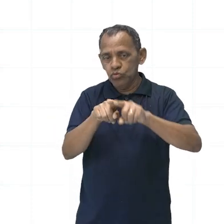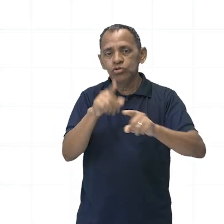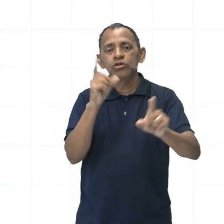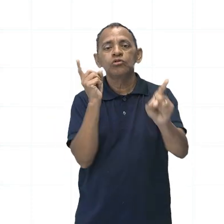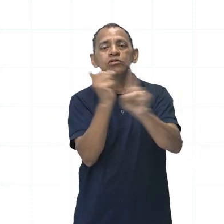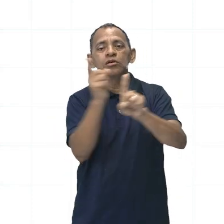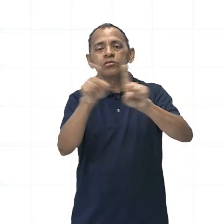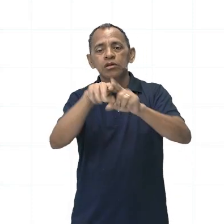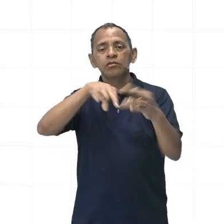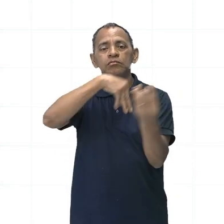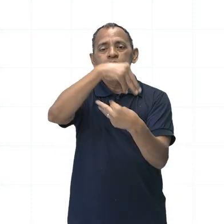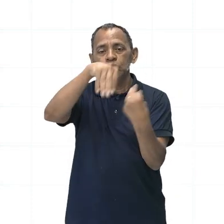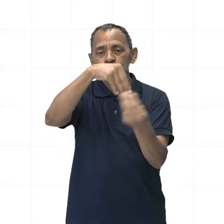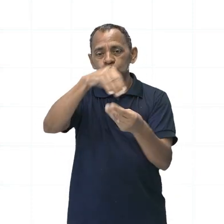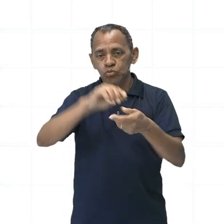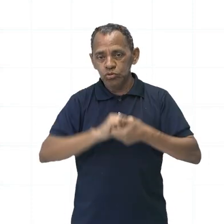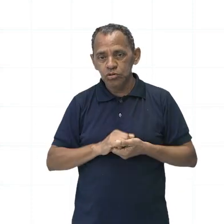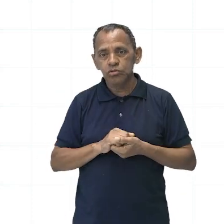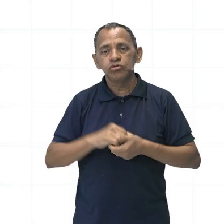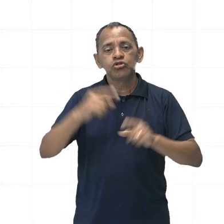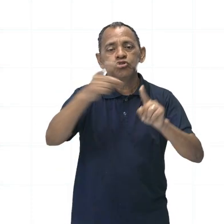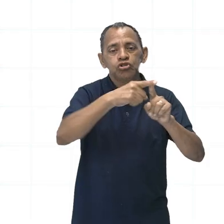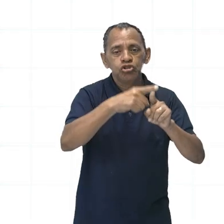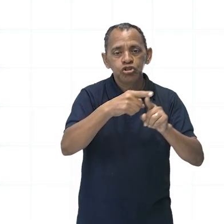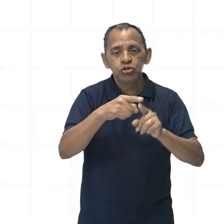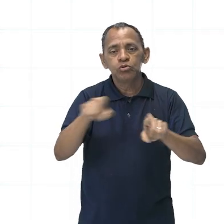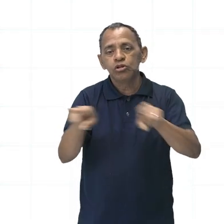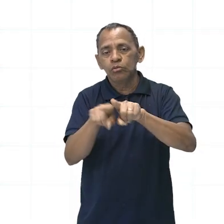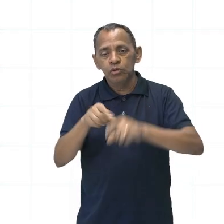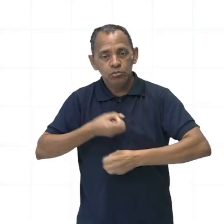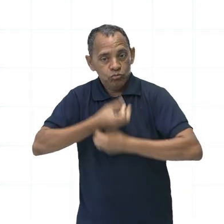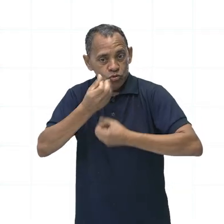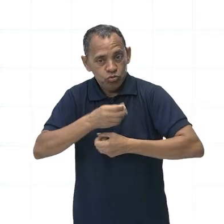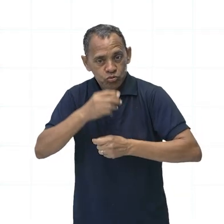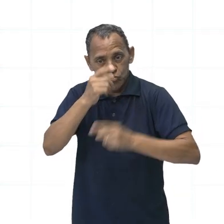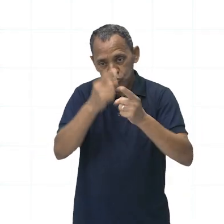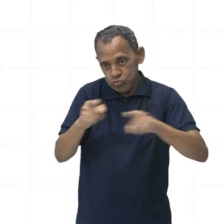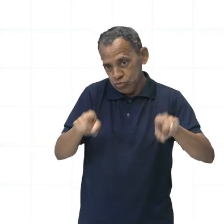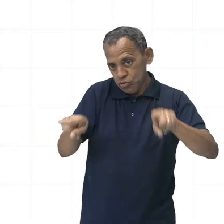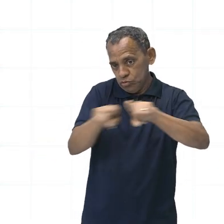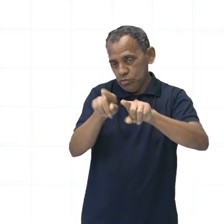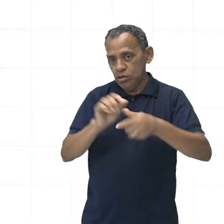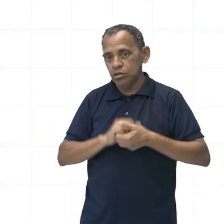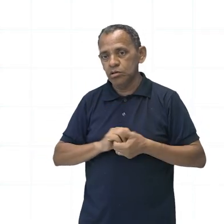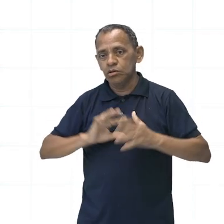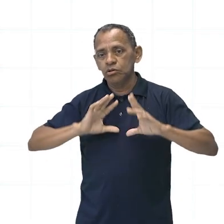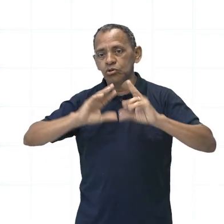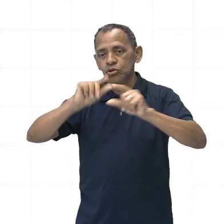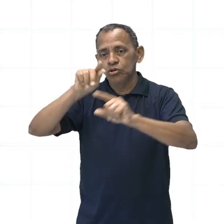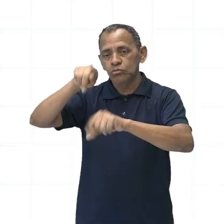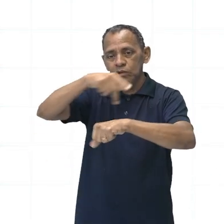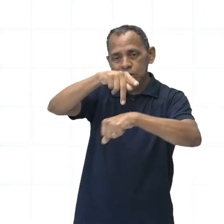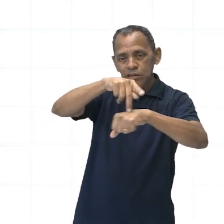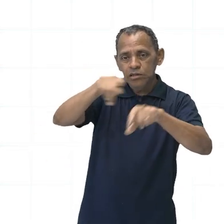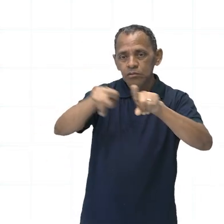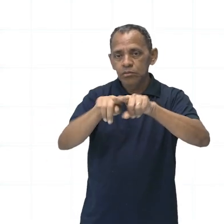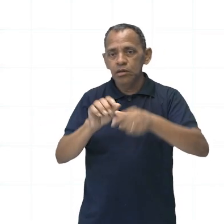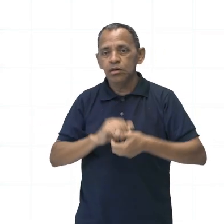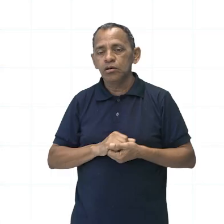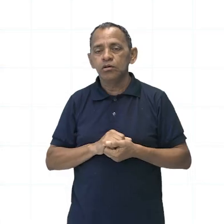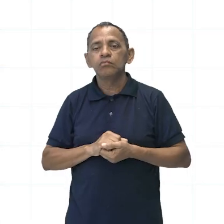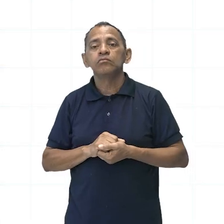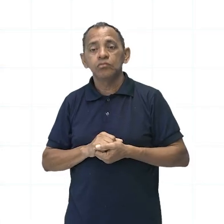encontramos misturas de gêneros e expressões musicais de todo o país, com origem